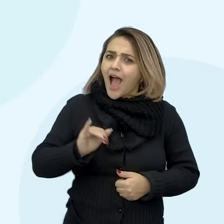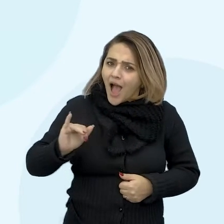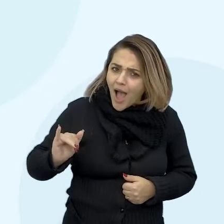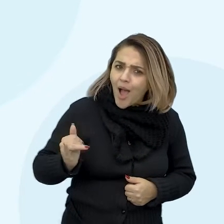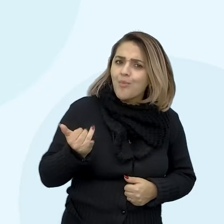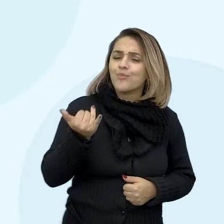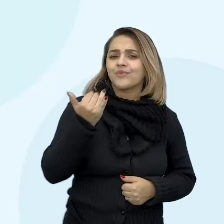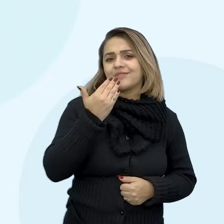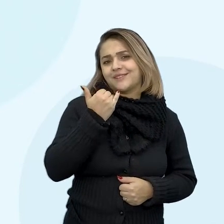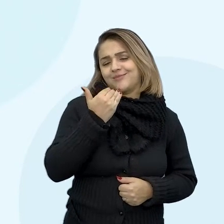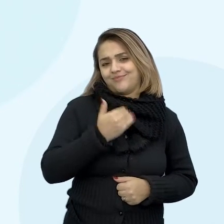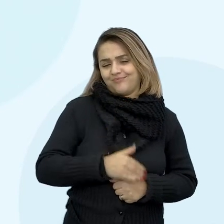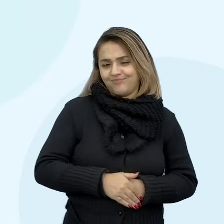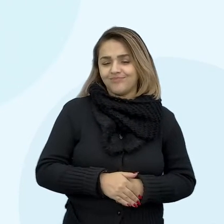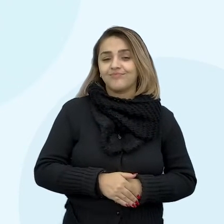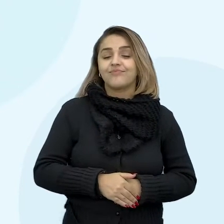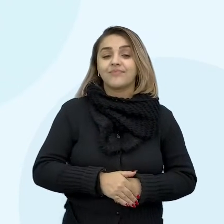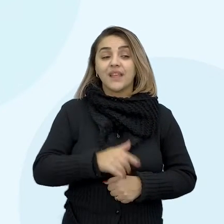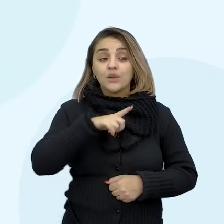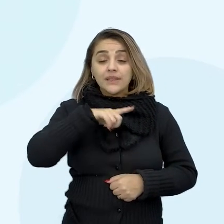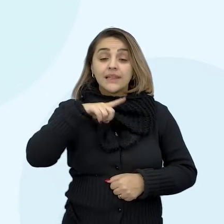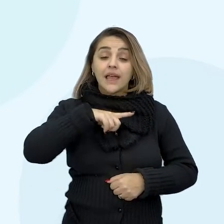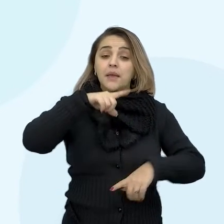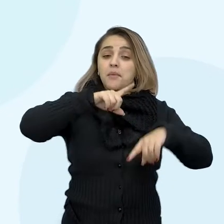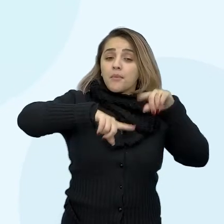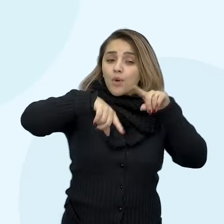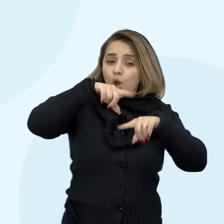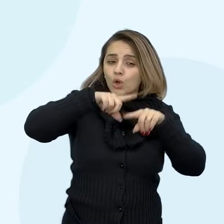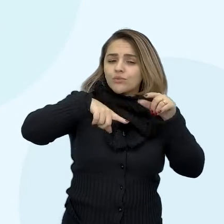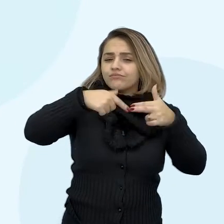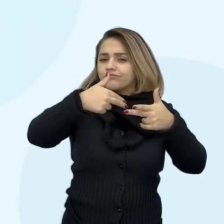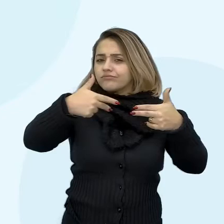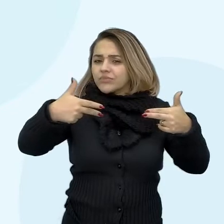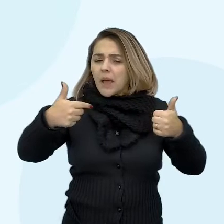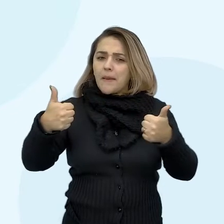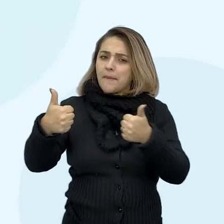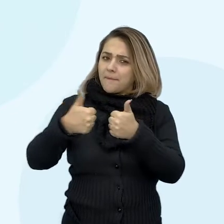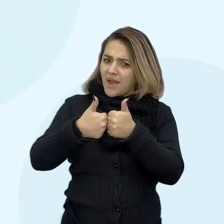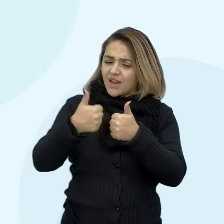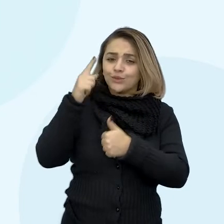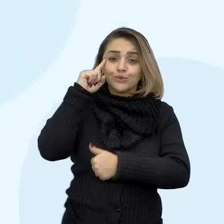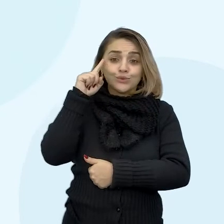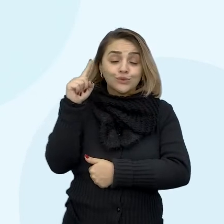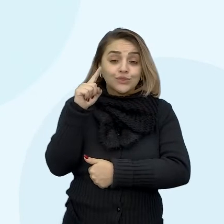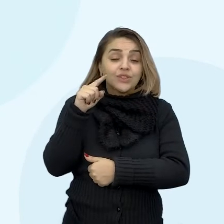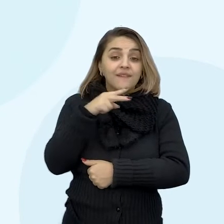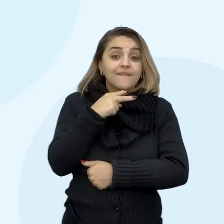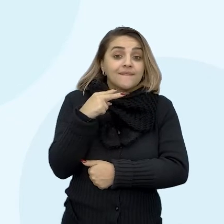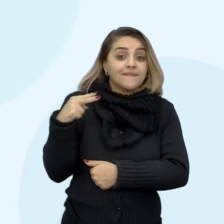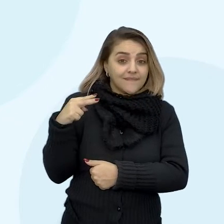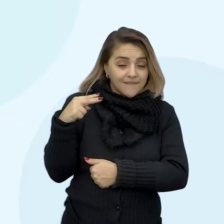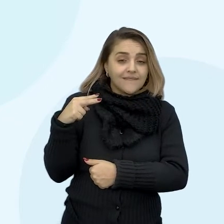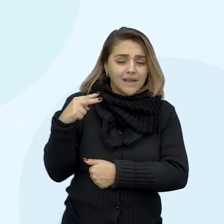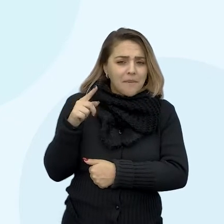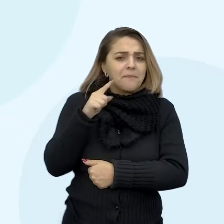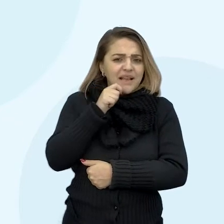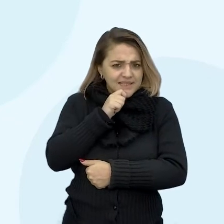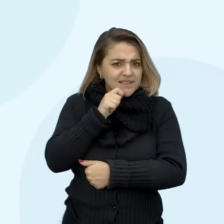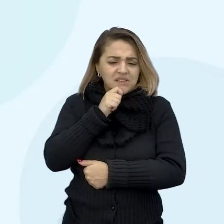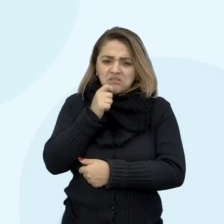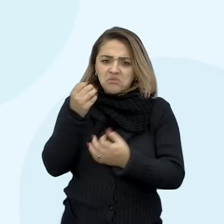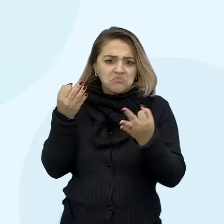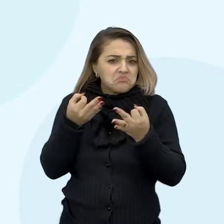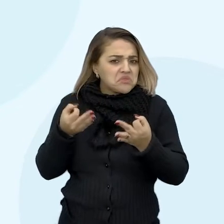lá. Ela pega esses produtos próximos à data de validade, mas ainda